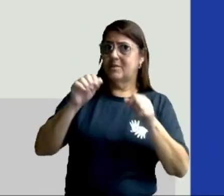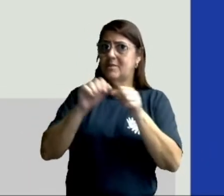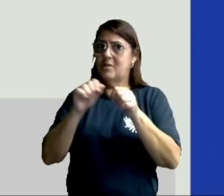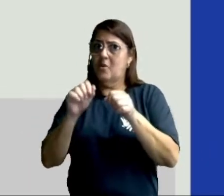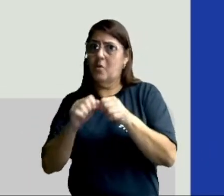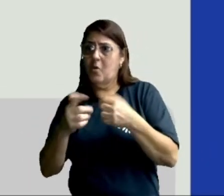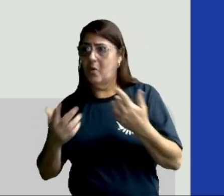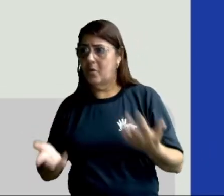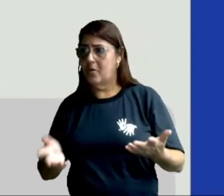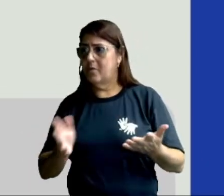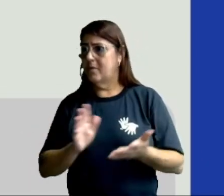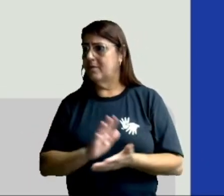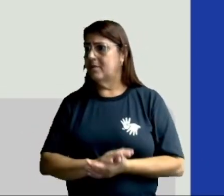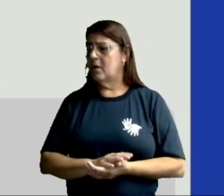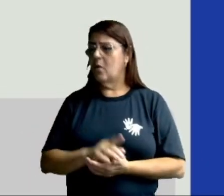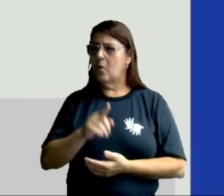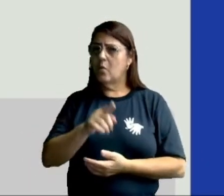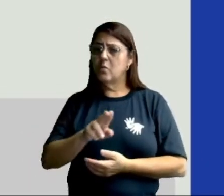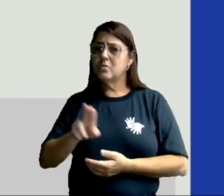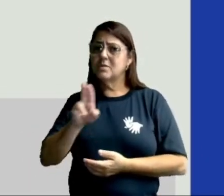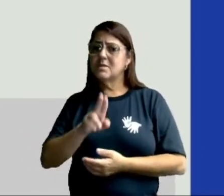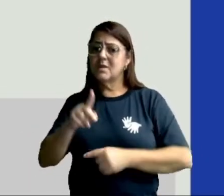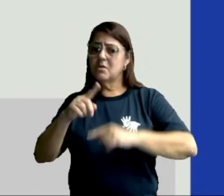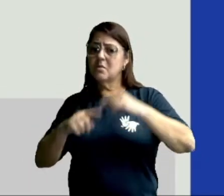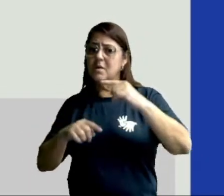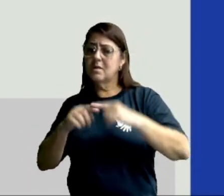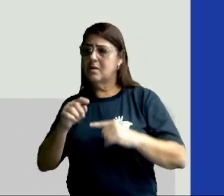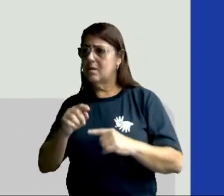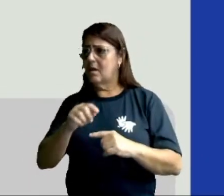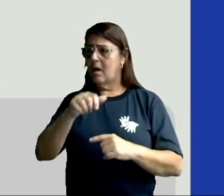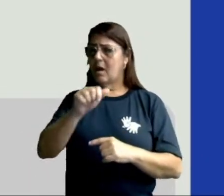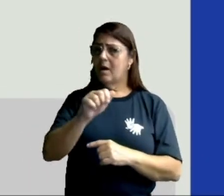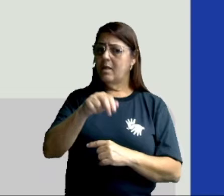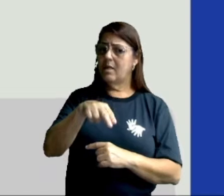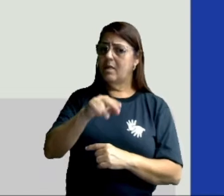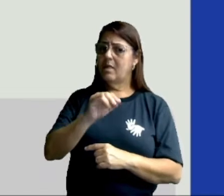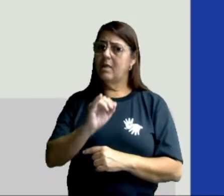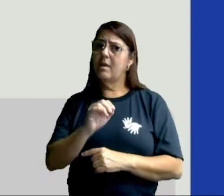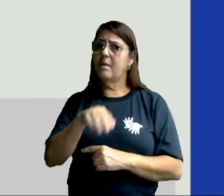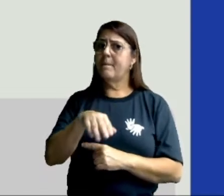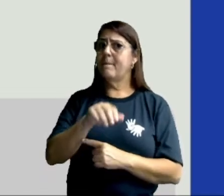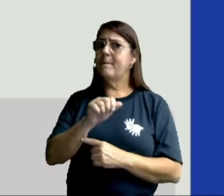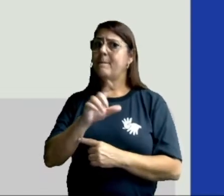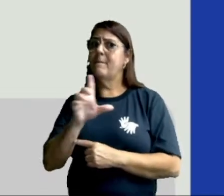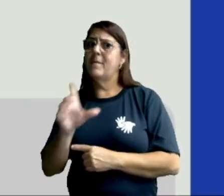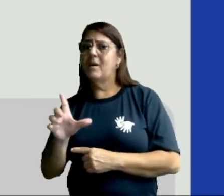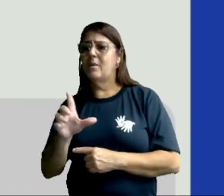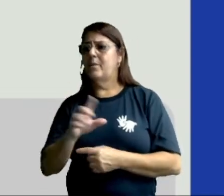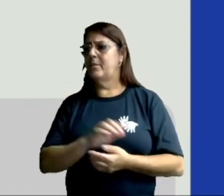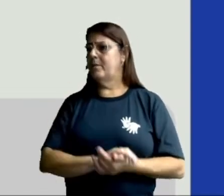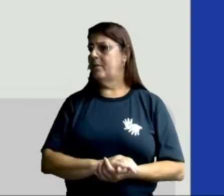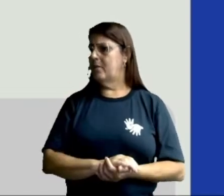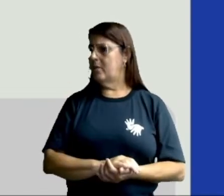nós dizemos que esse material ele é um material de origem animal, porque ele foi retirado da